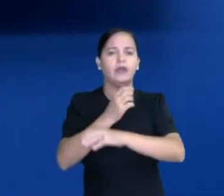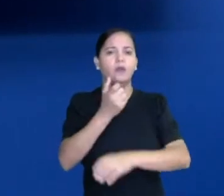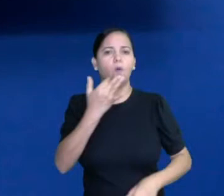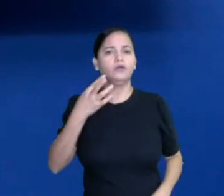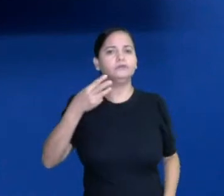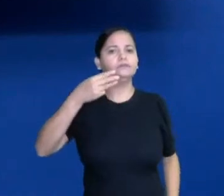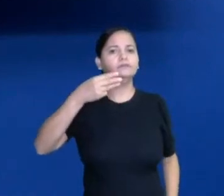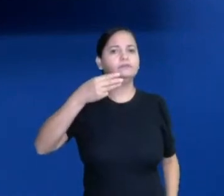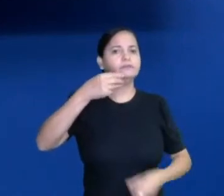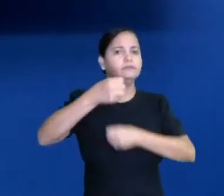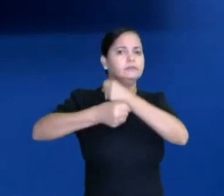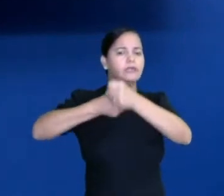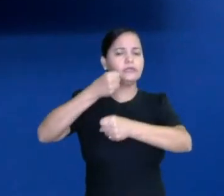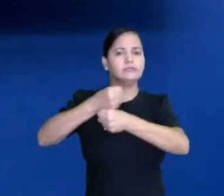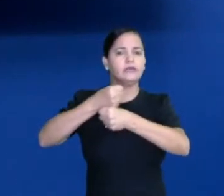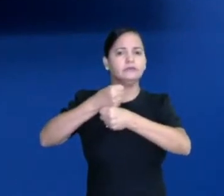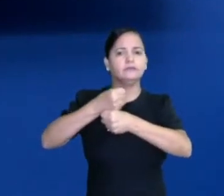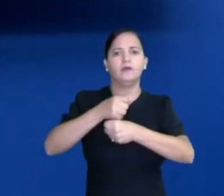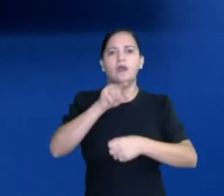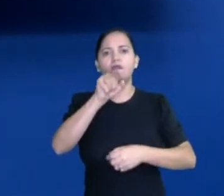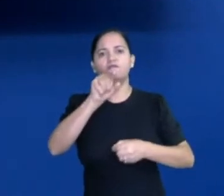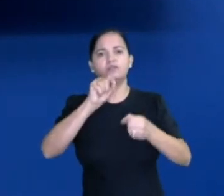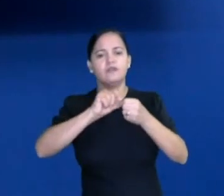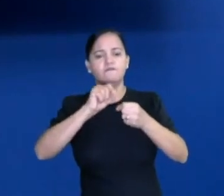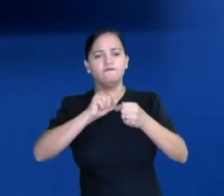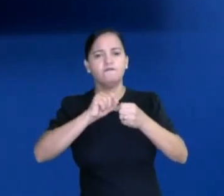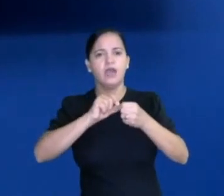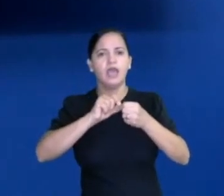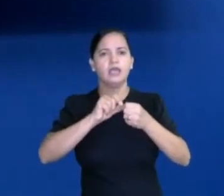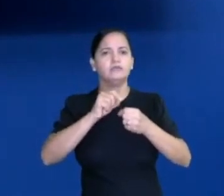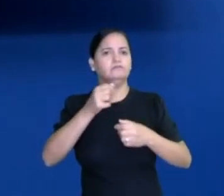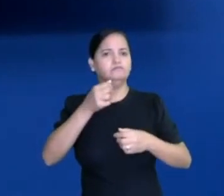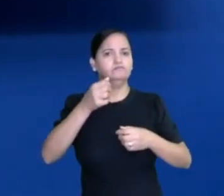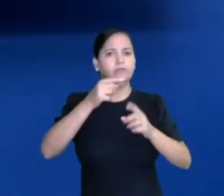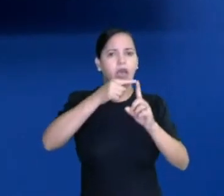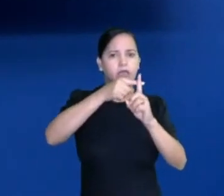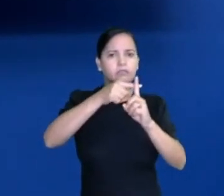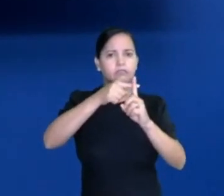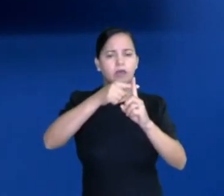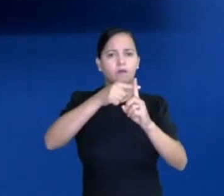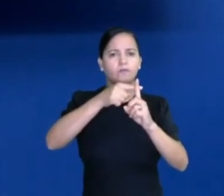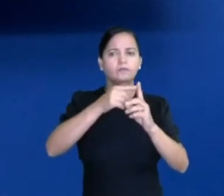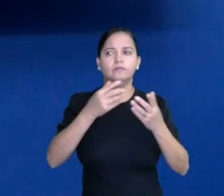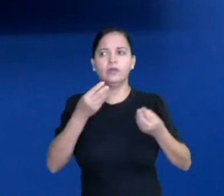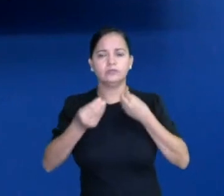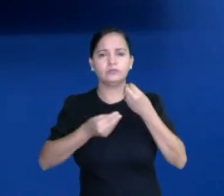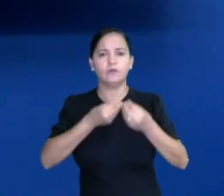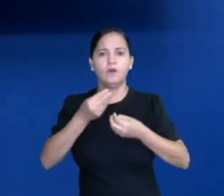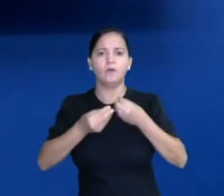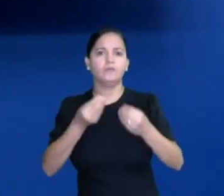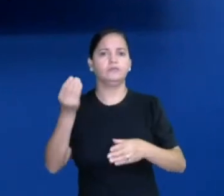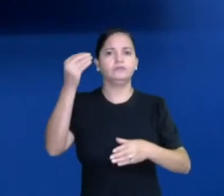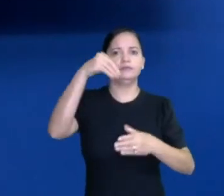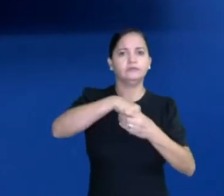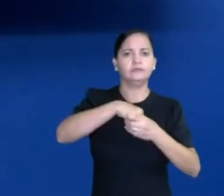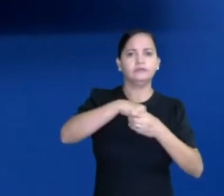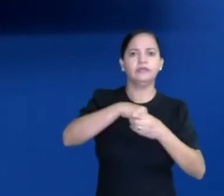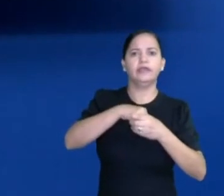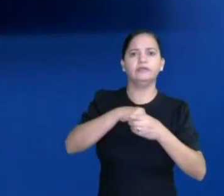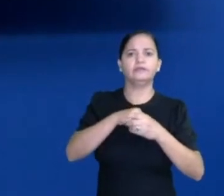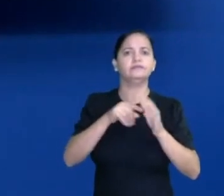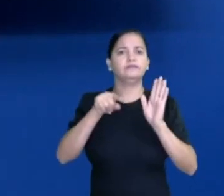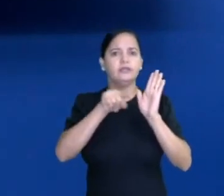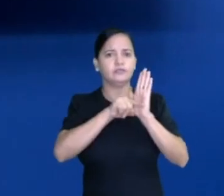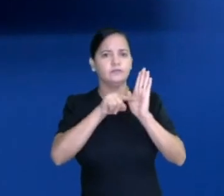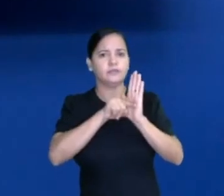anos. Né? Então, você faz essa ideia de adição, mas ela é uma ideia dentro do campo da